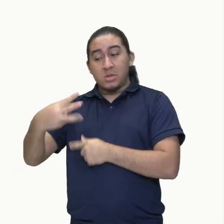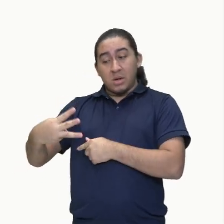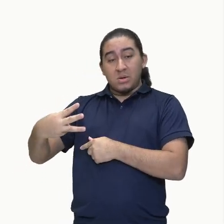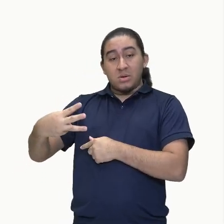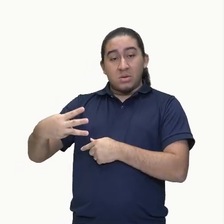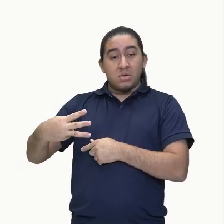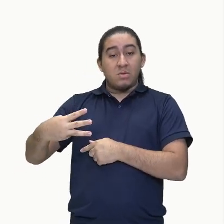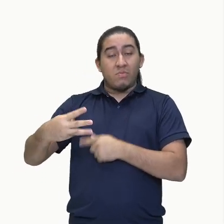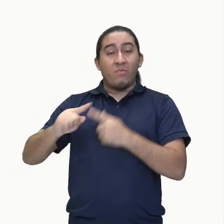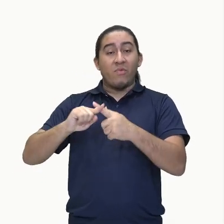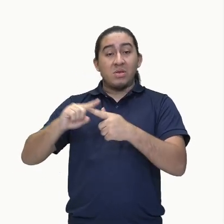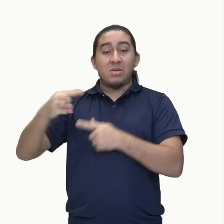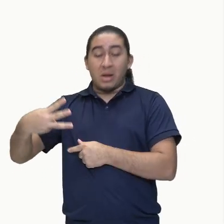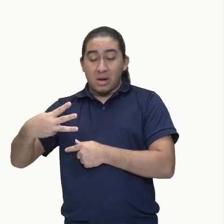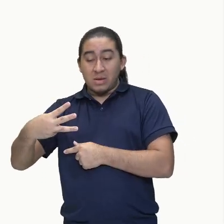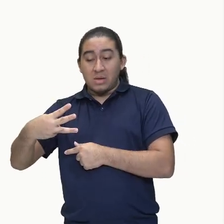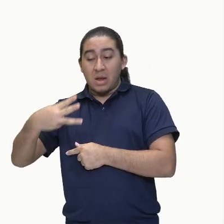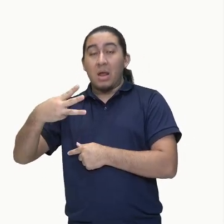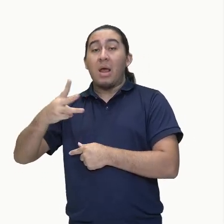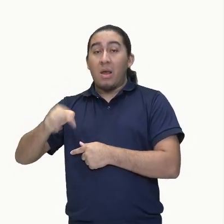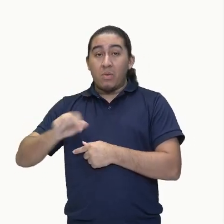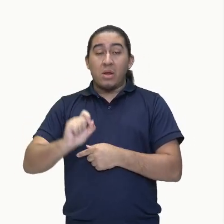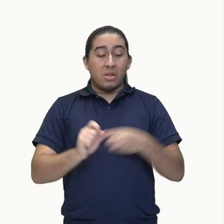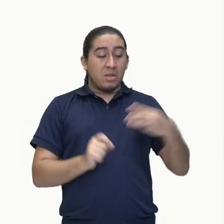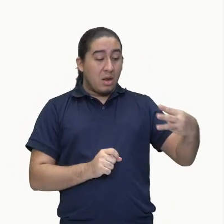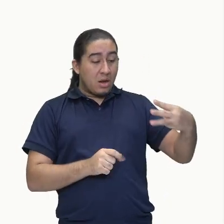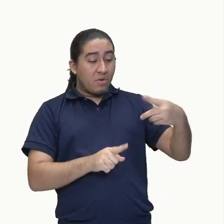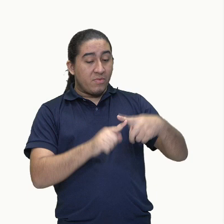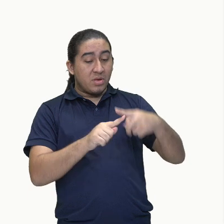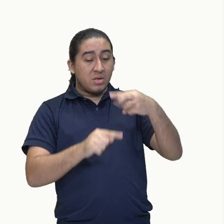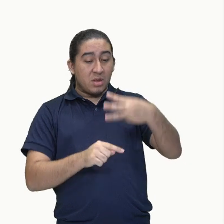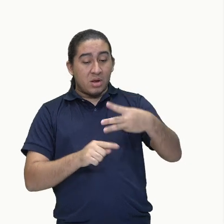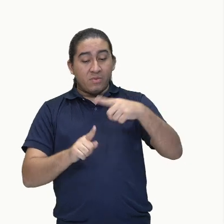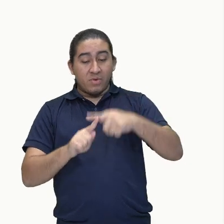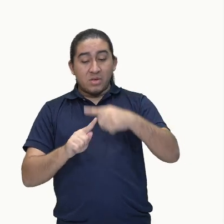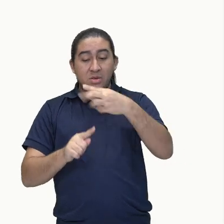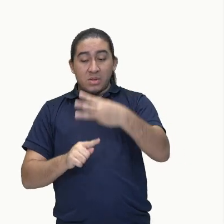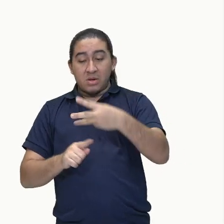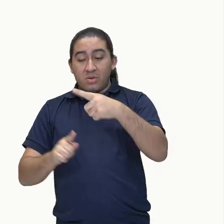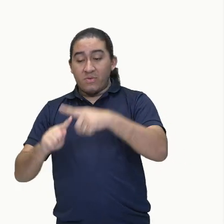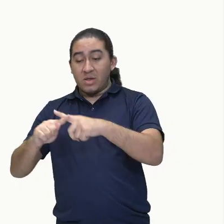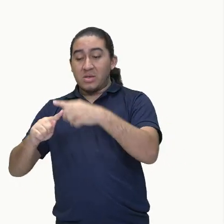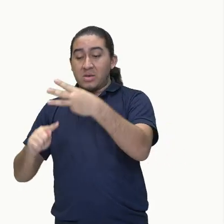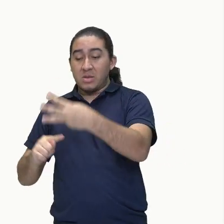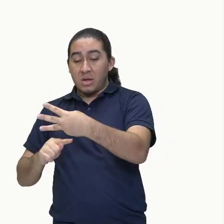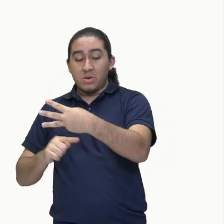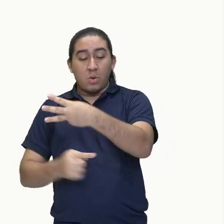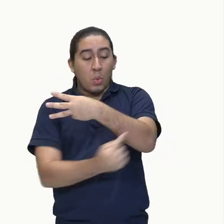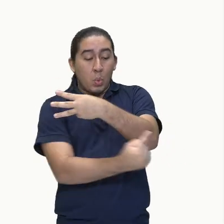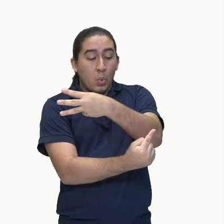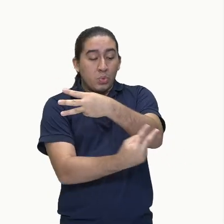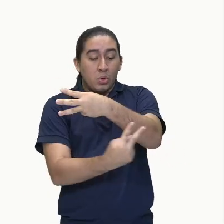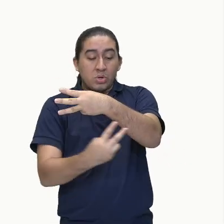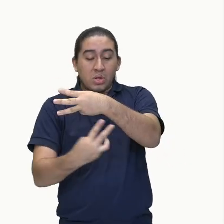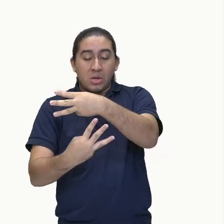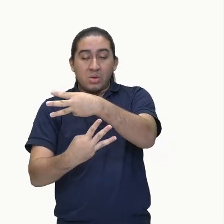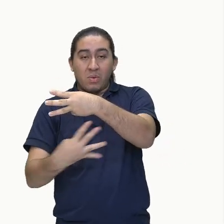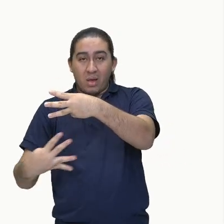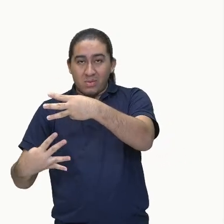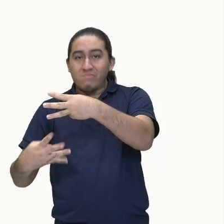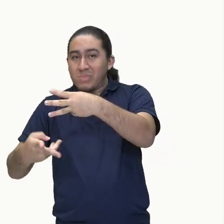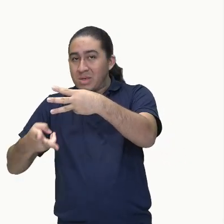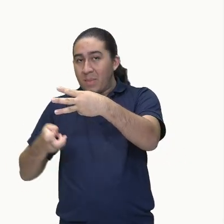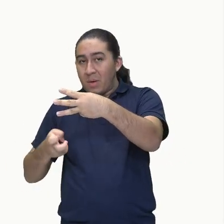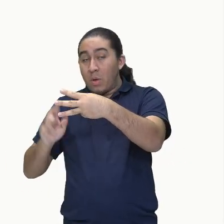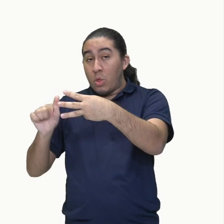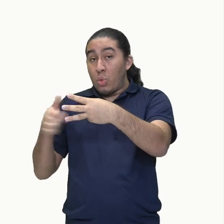3, vezes 3, 4 vezes. Então, 3 vezes 3, vamos até fazer aqui por parte, ó.